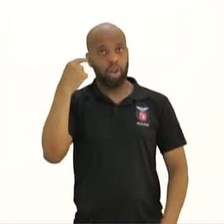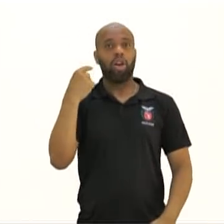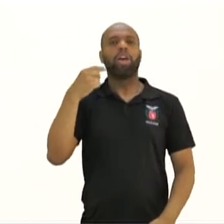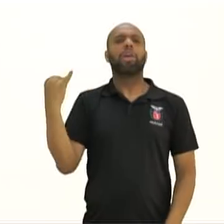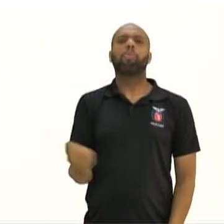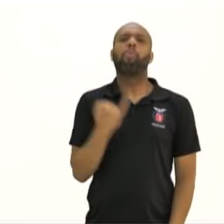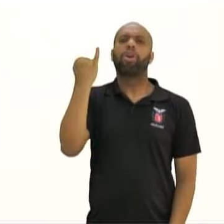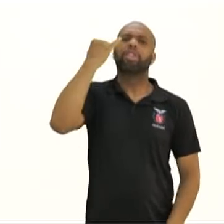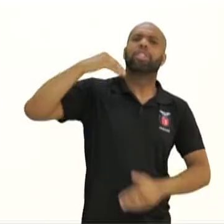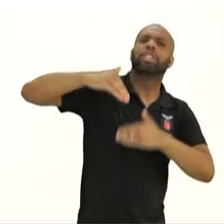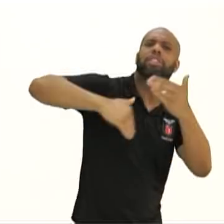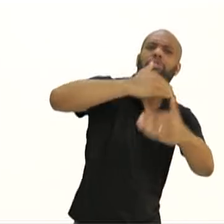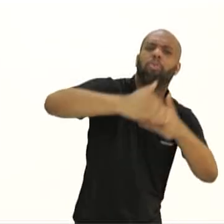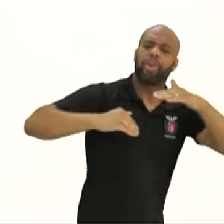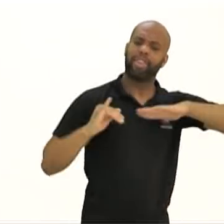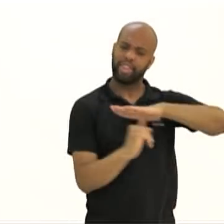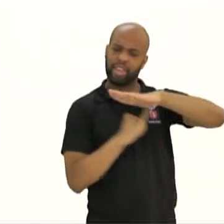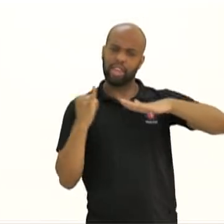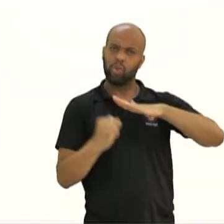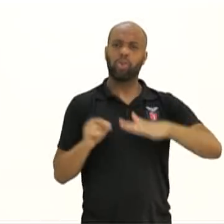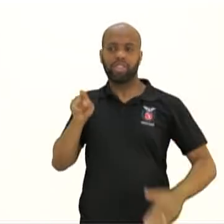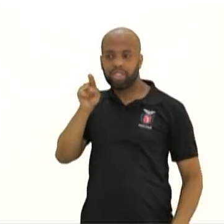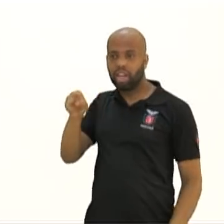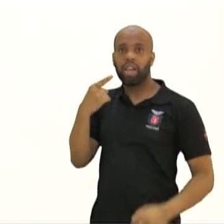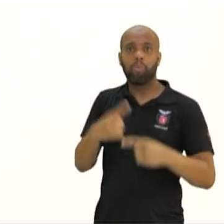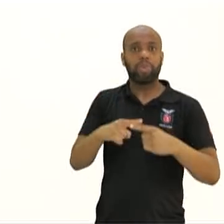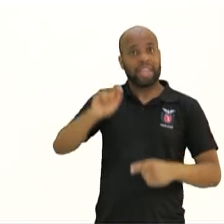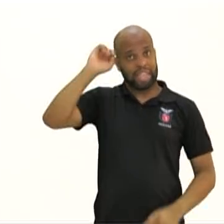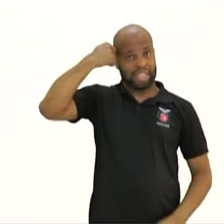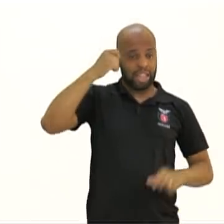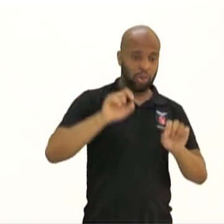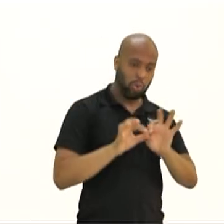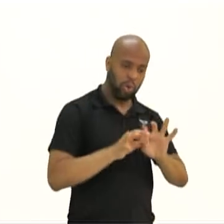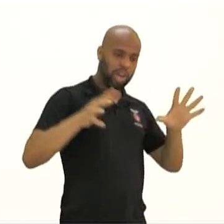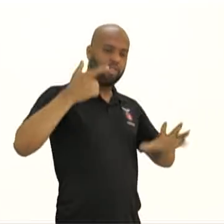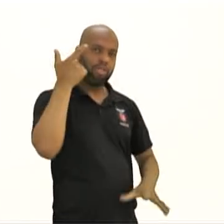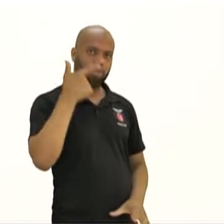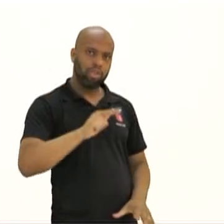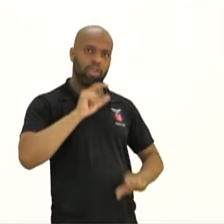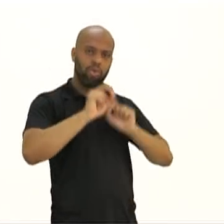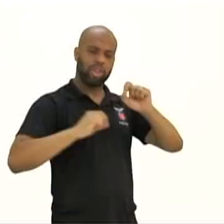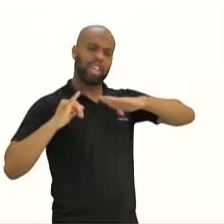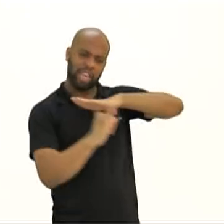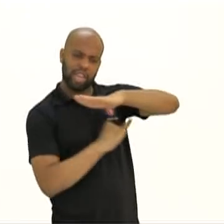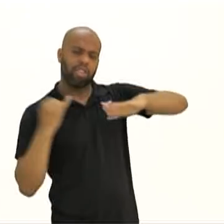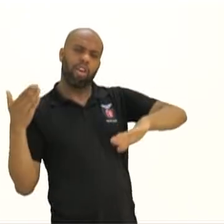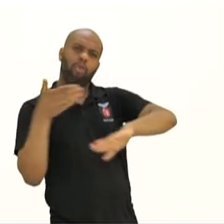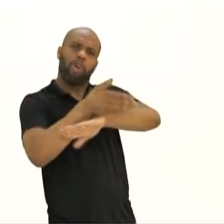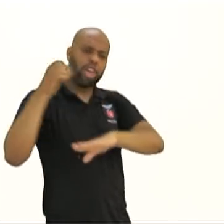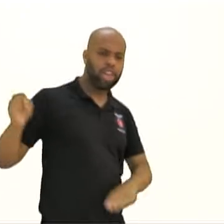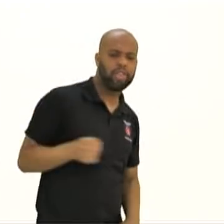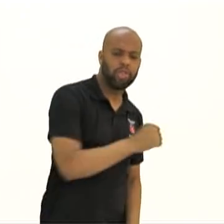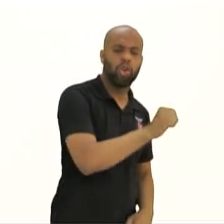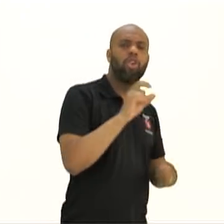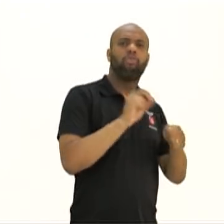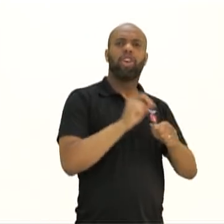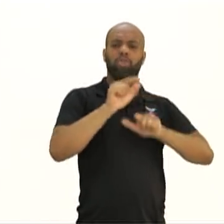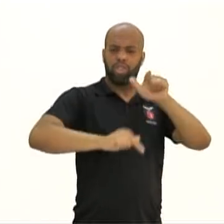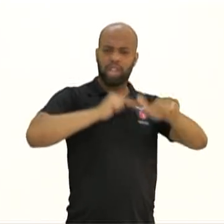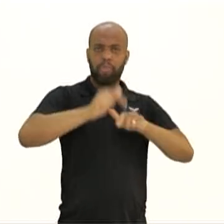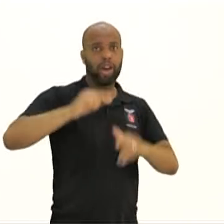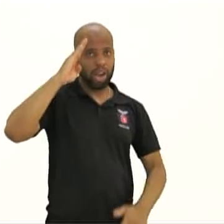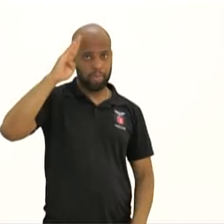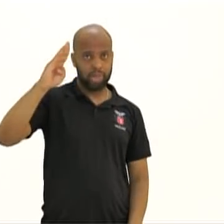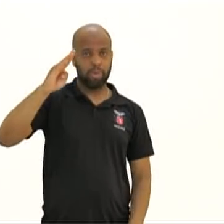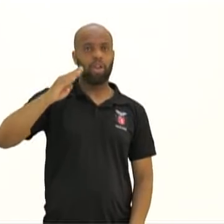para o desenvolvimento da indústria local, pois os negros livres engajaram-se no processo industrial, constituindo mão de obra principal do